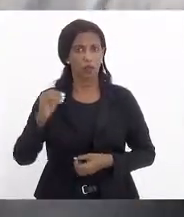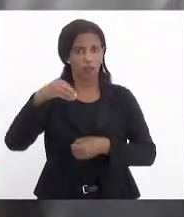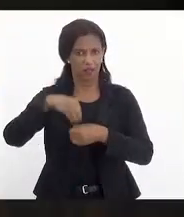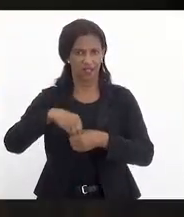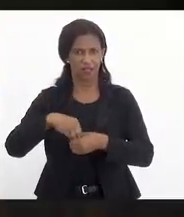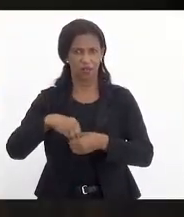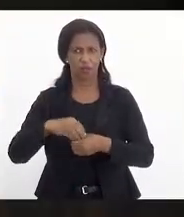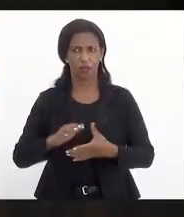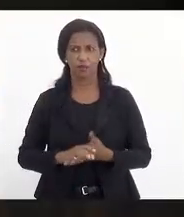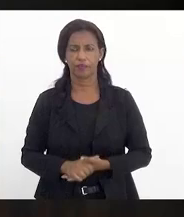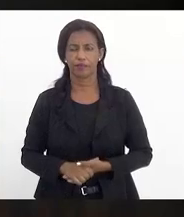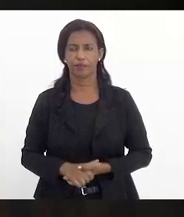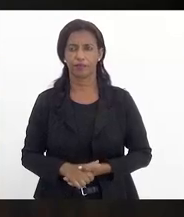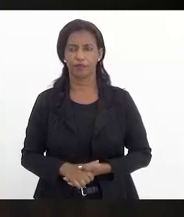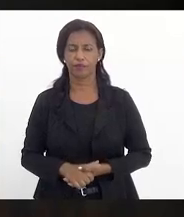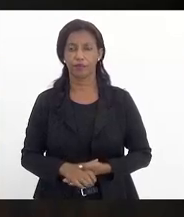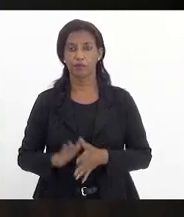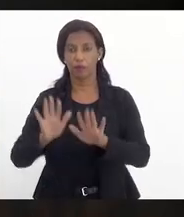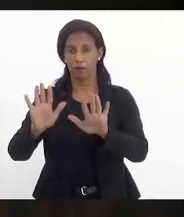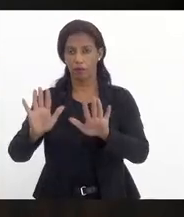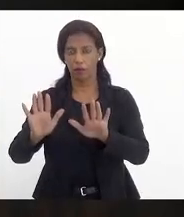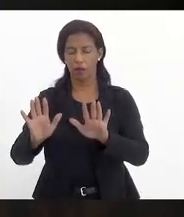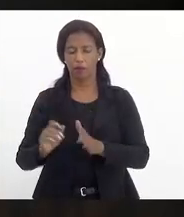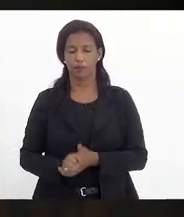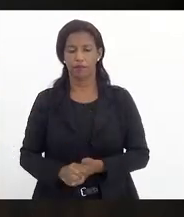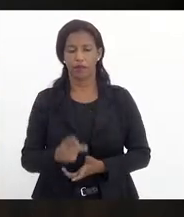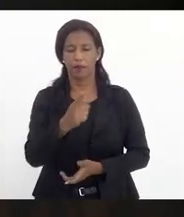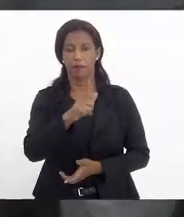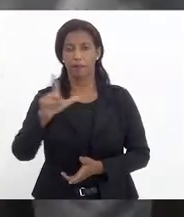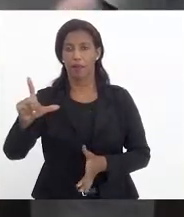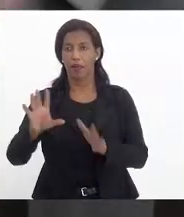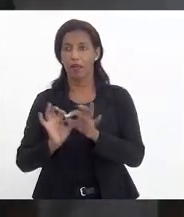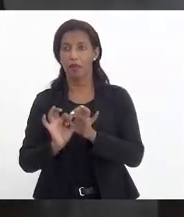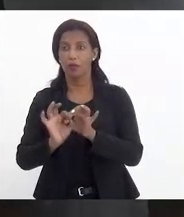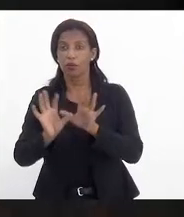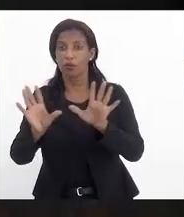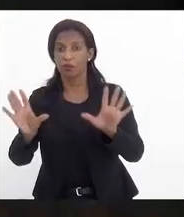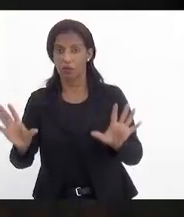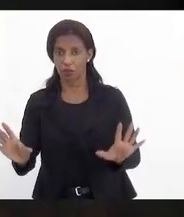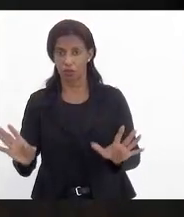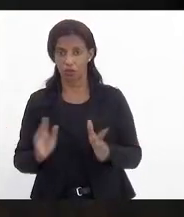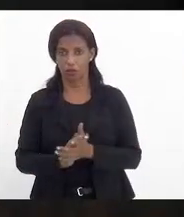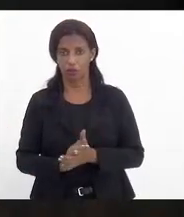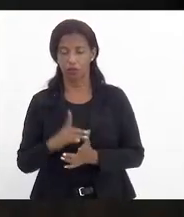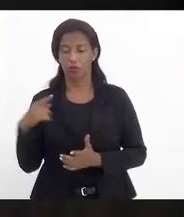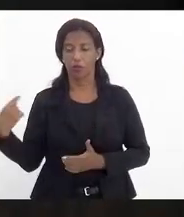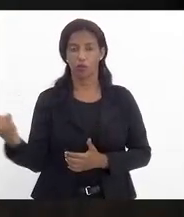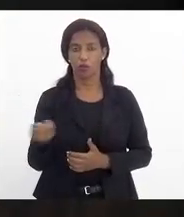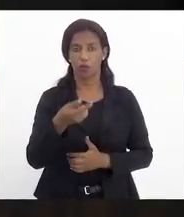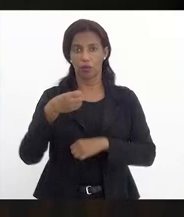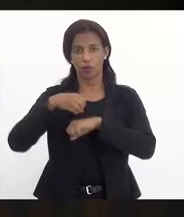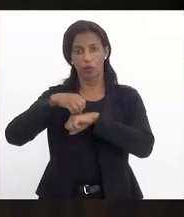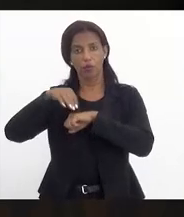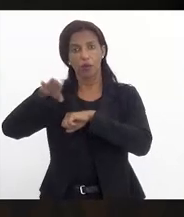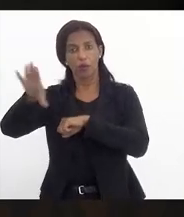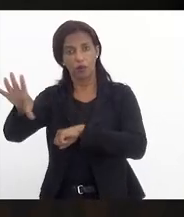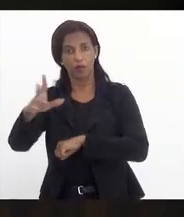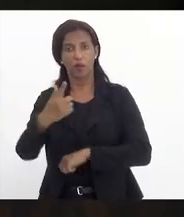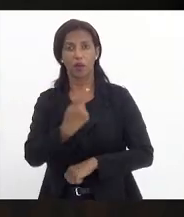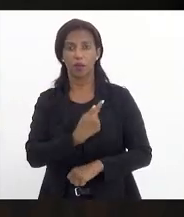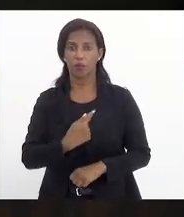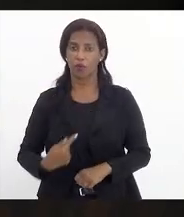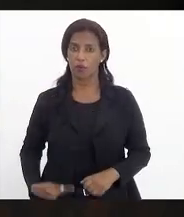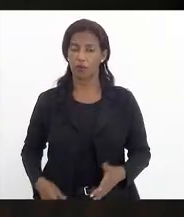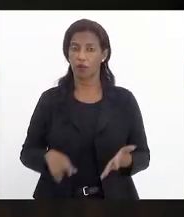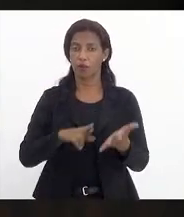Carlos Augusto. O projeto é autorizativo. Se o governo faz o que quiser. Nós estamos remetendo ao governador para regulamentar.